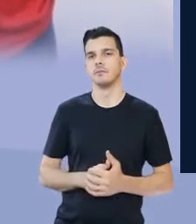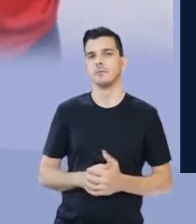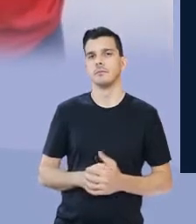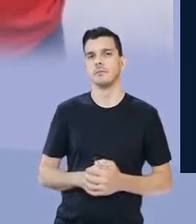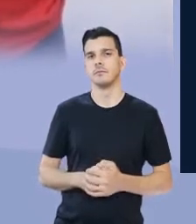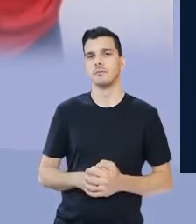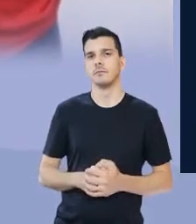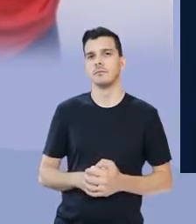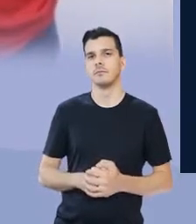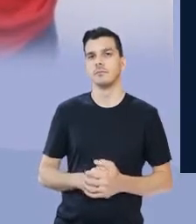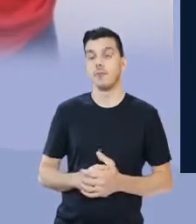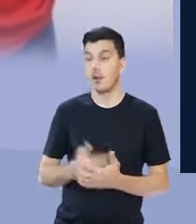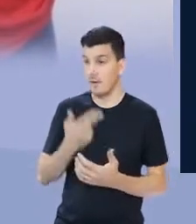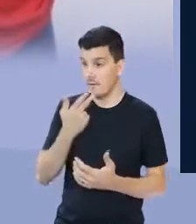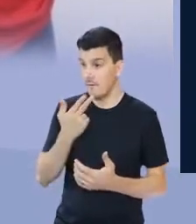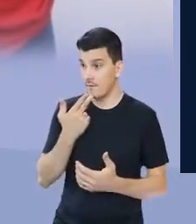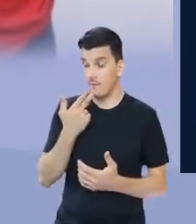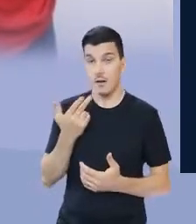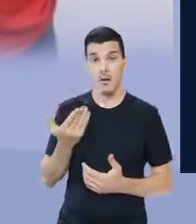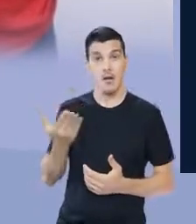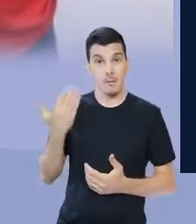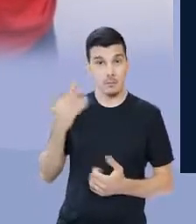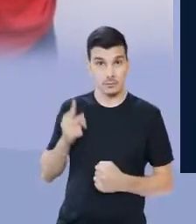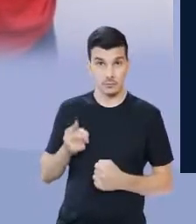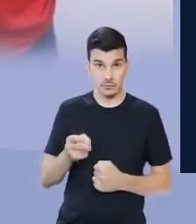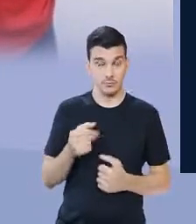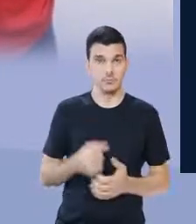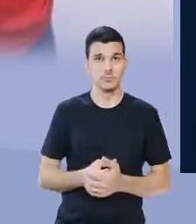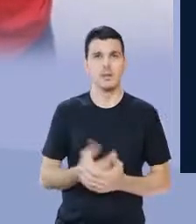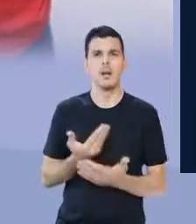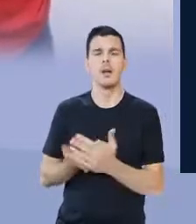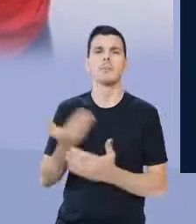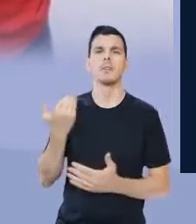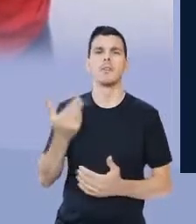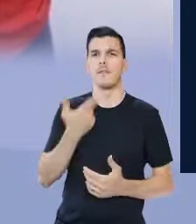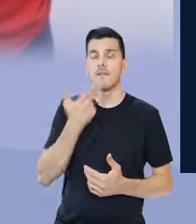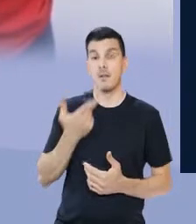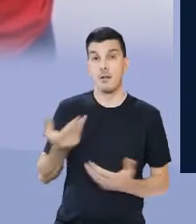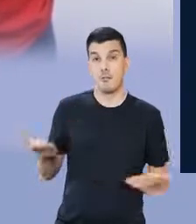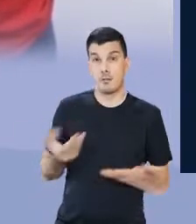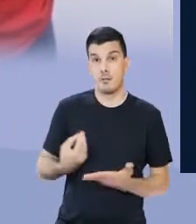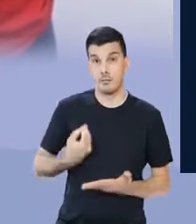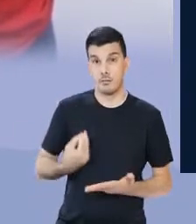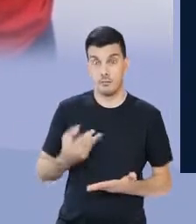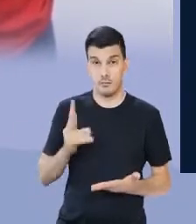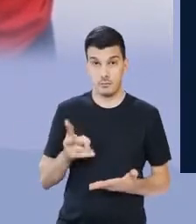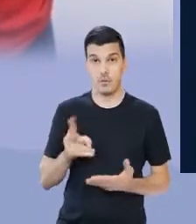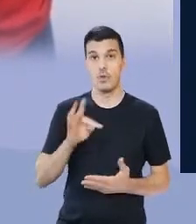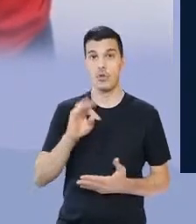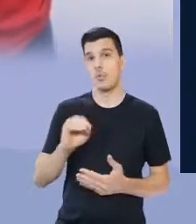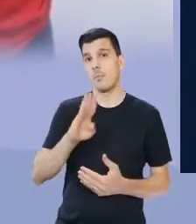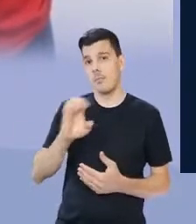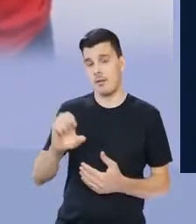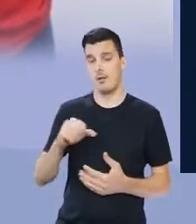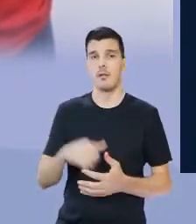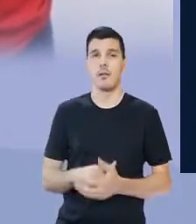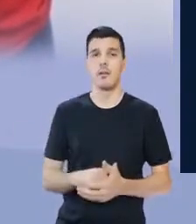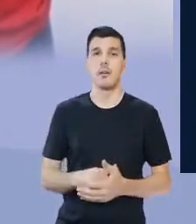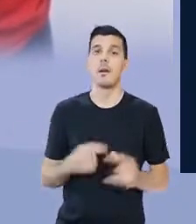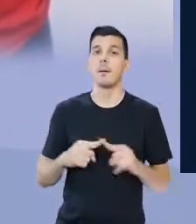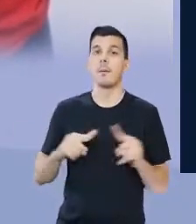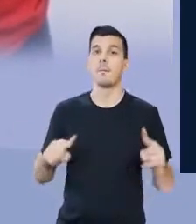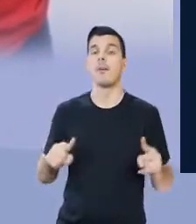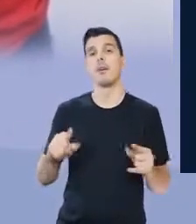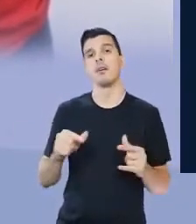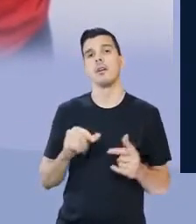E vamos falar um pouquinho do passado contínuo. Na aula passada eu falei do presente contínuo, que era o verbo to be no presente, mais verbo